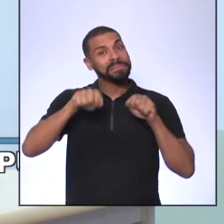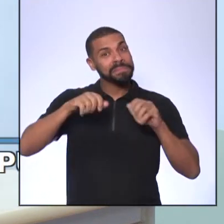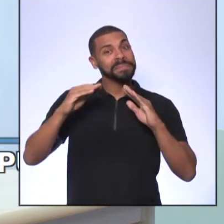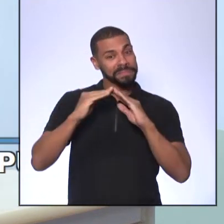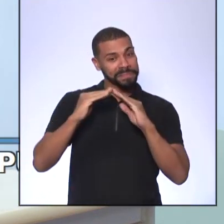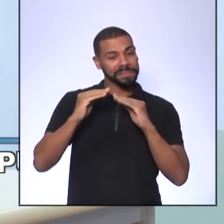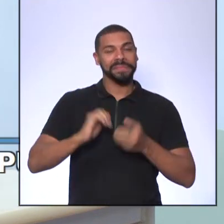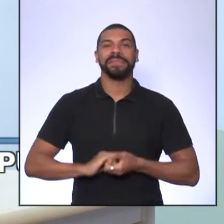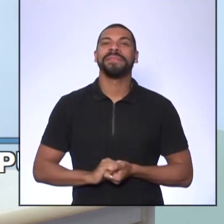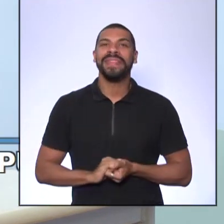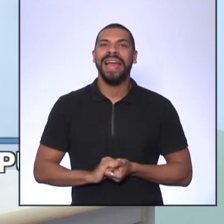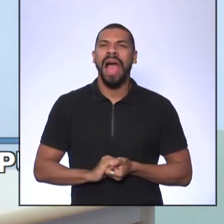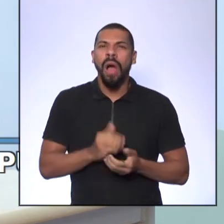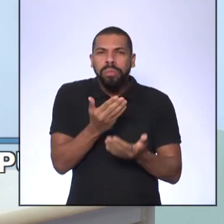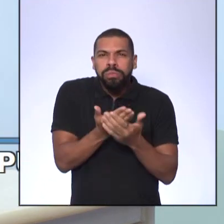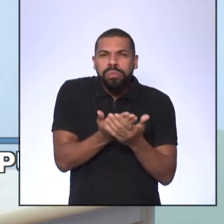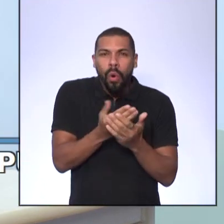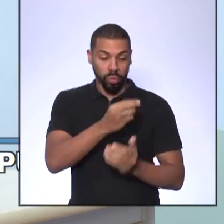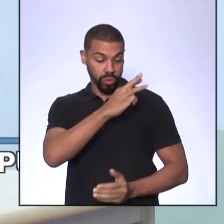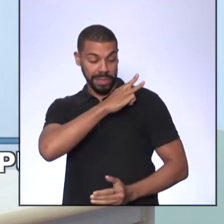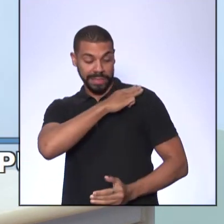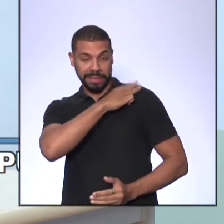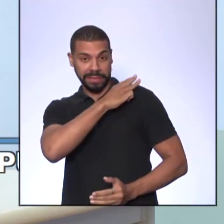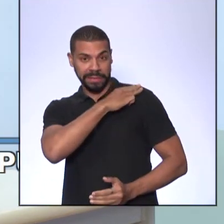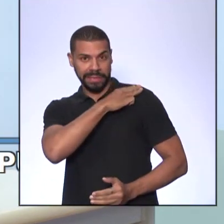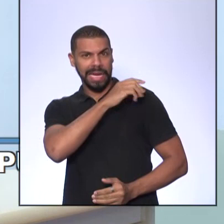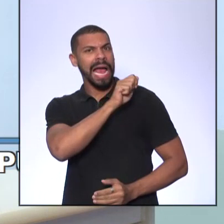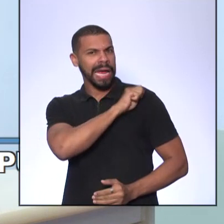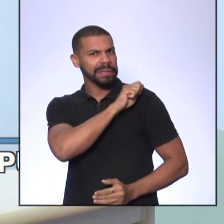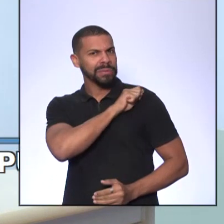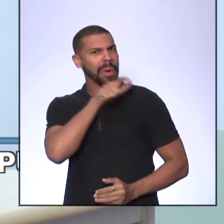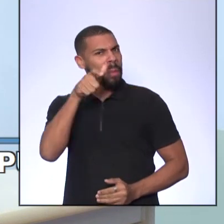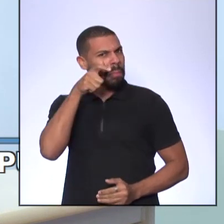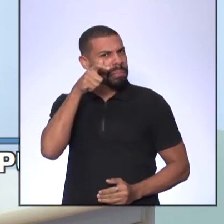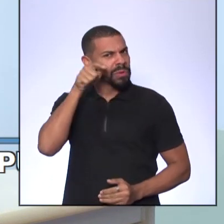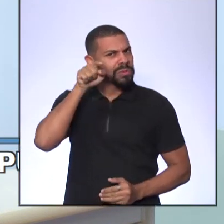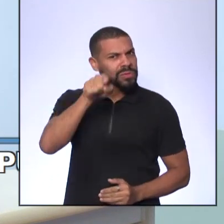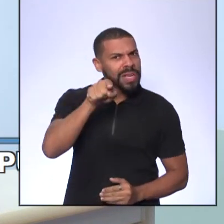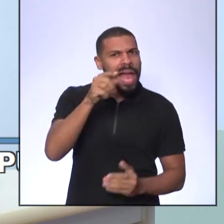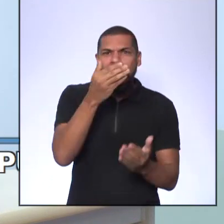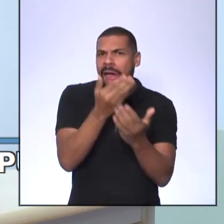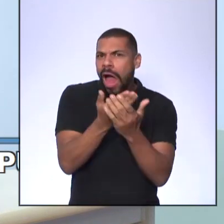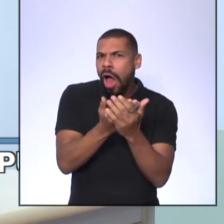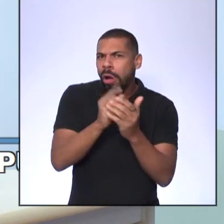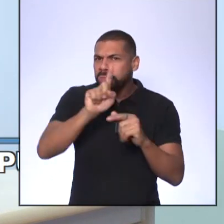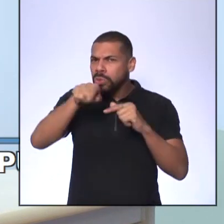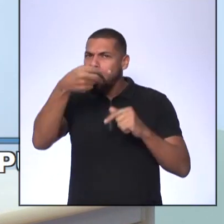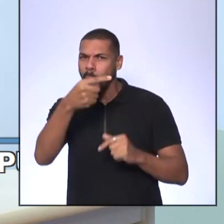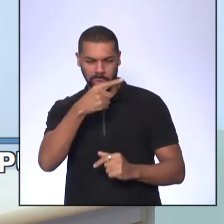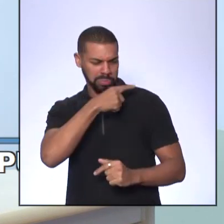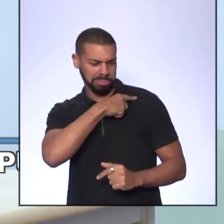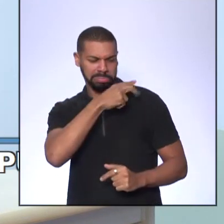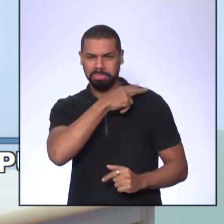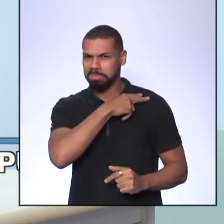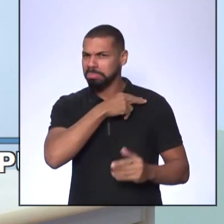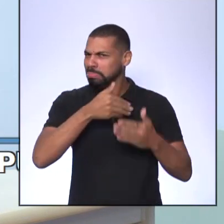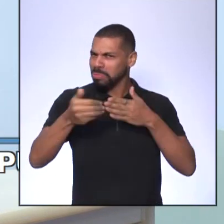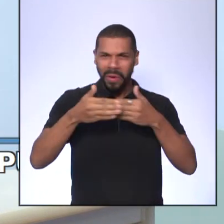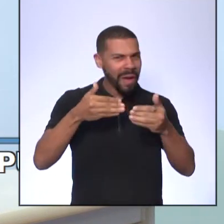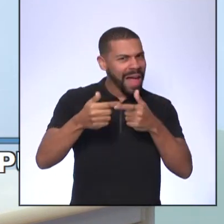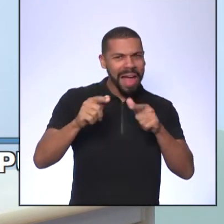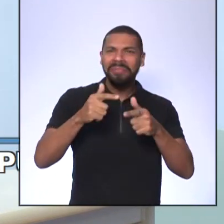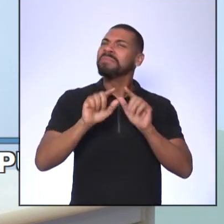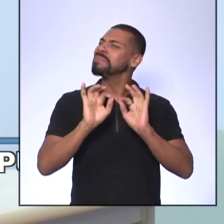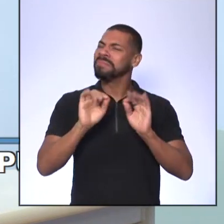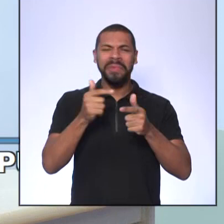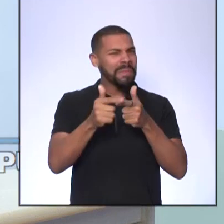pensada para os estudantes do terceiro ano do ensino médio, mas se você é estudante de outro nível de ensino, se você não está no terceiro ano